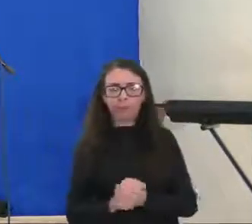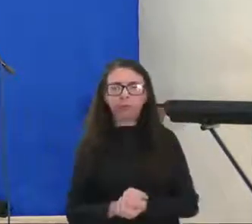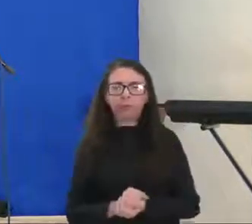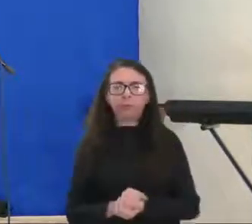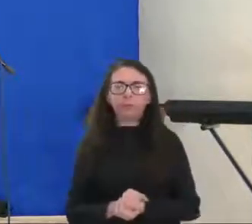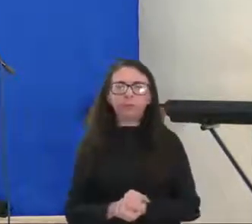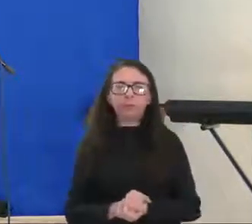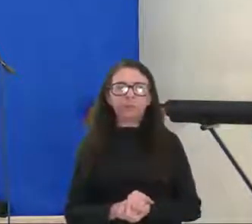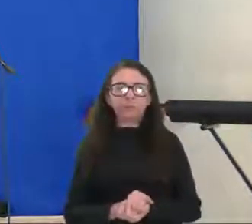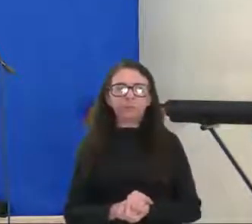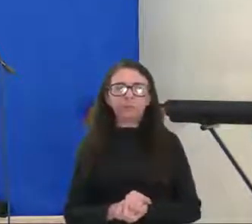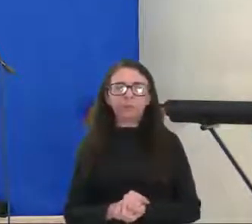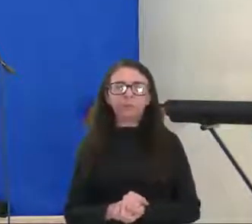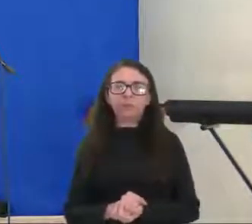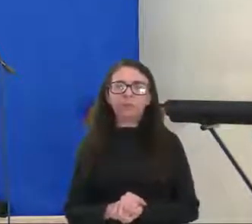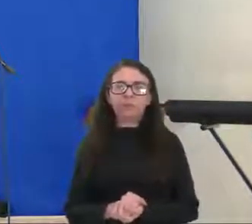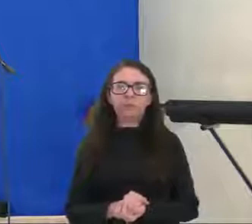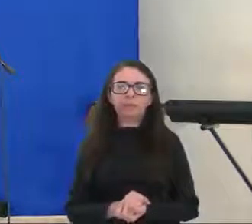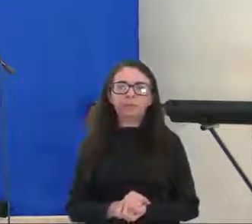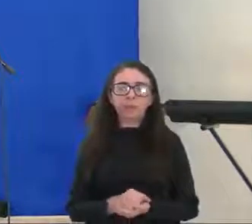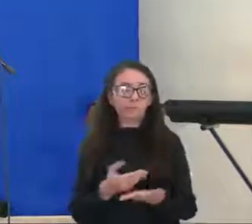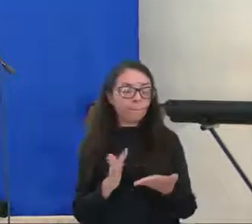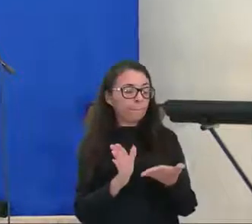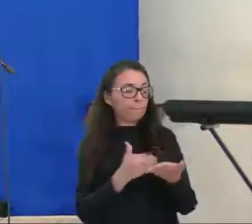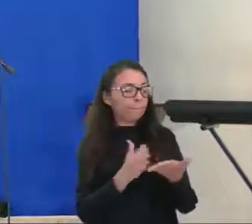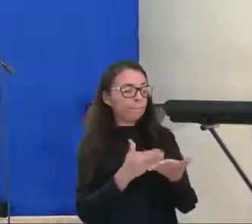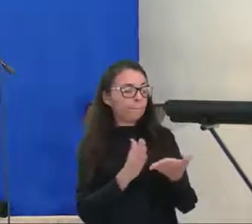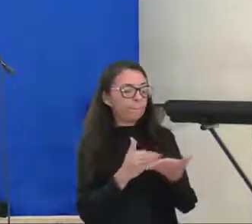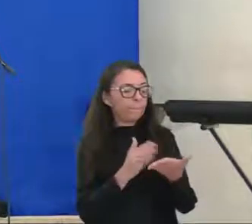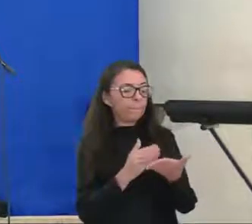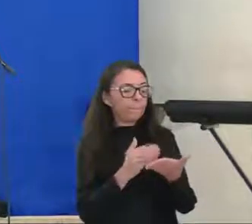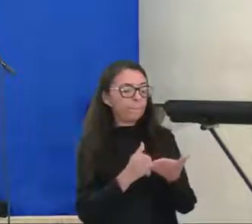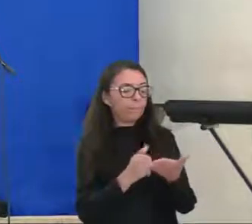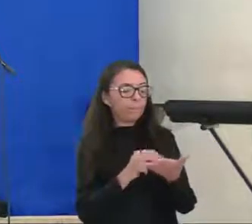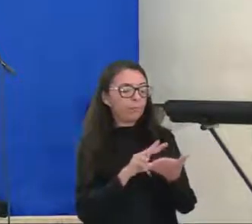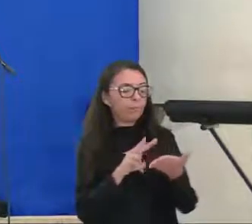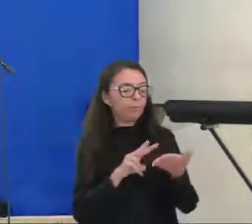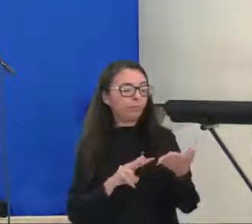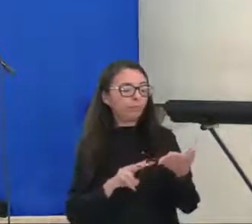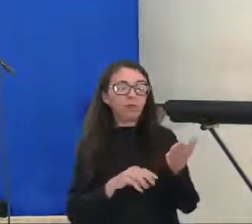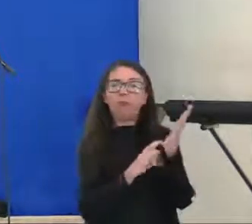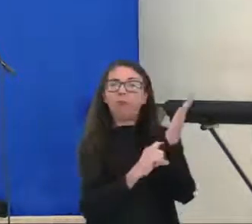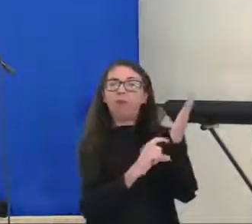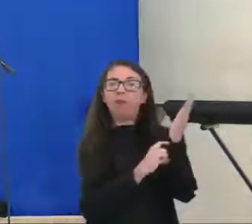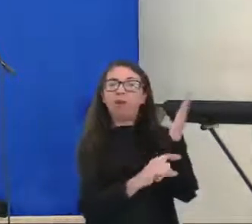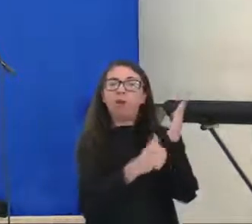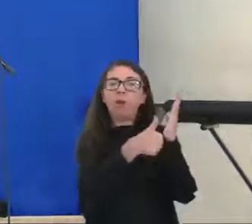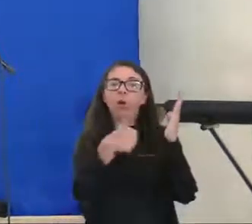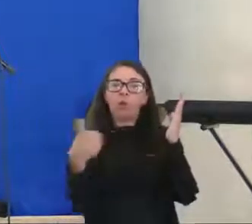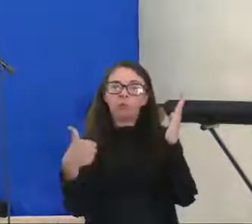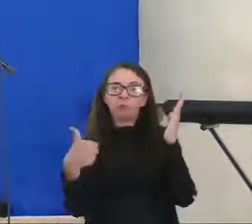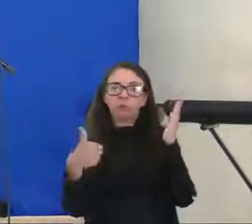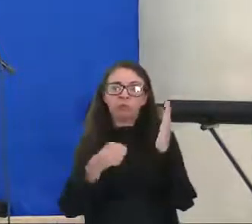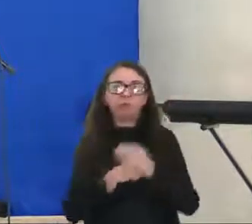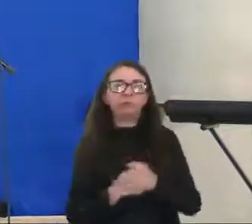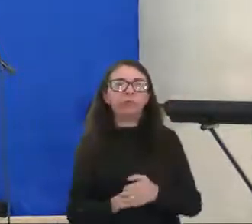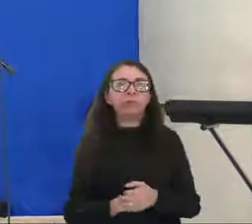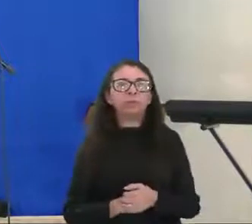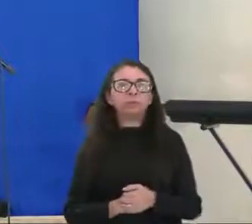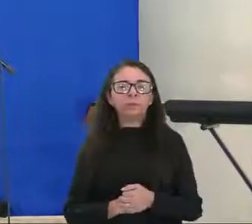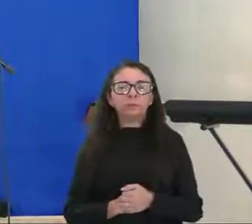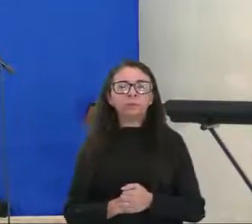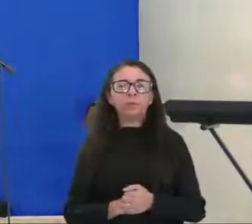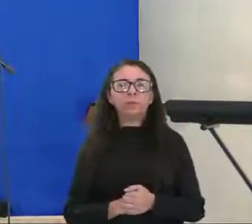Deixa eu só me orientar aqui no meu texto. A partir do verso de número 11. Então, 1 Coríntios